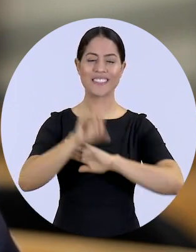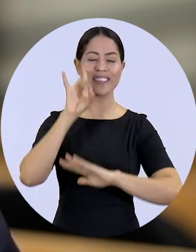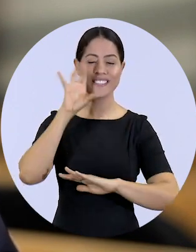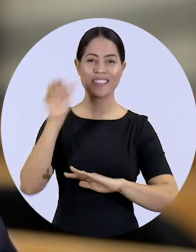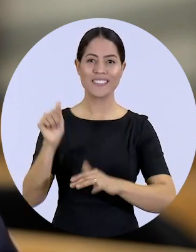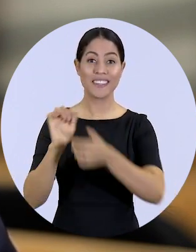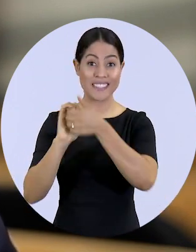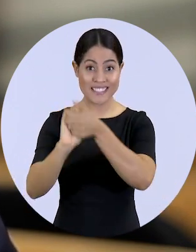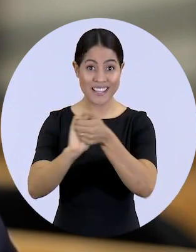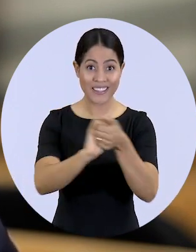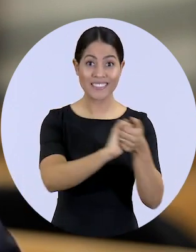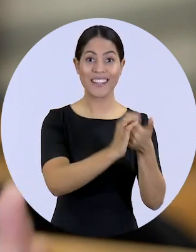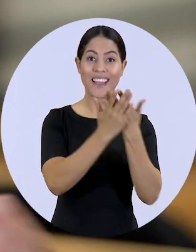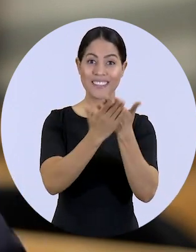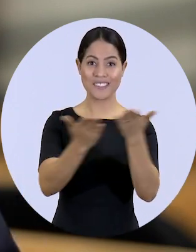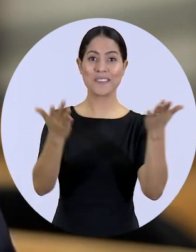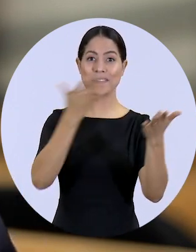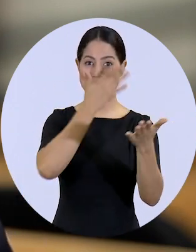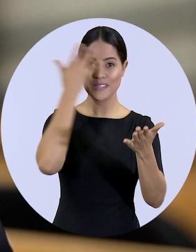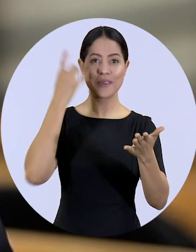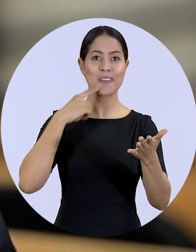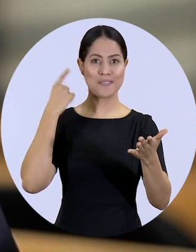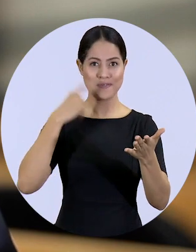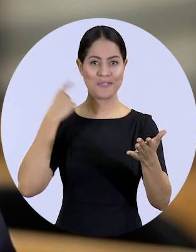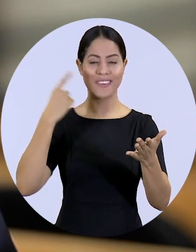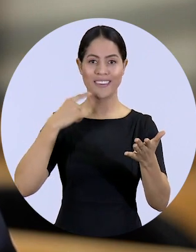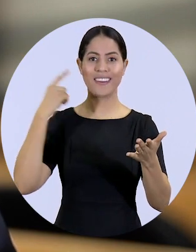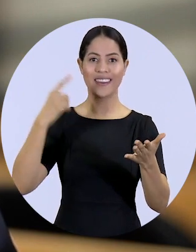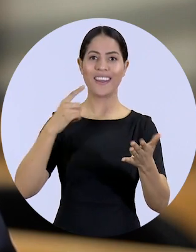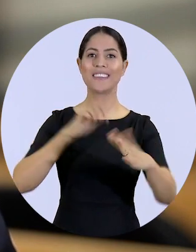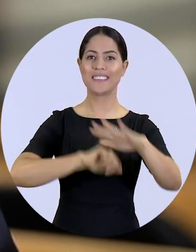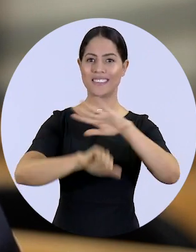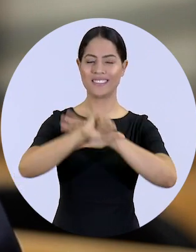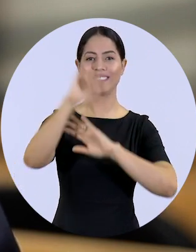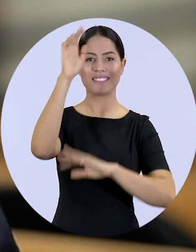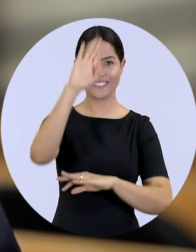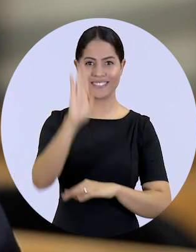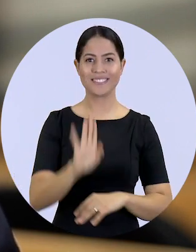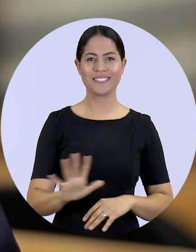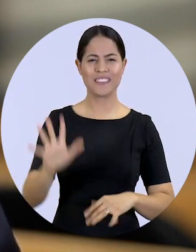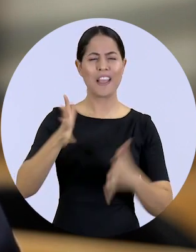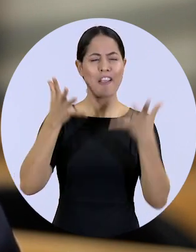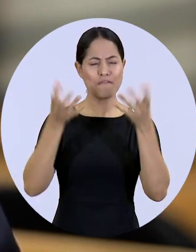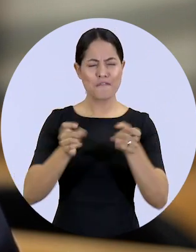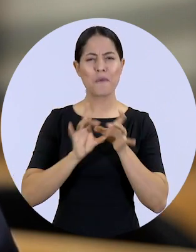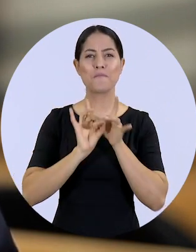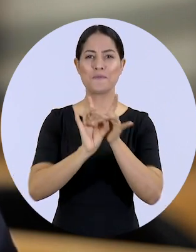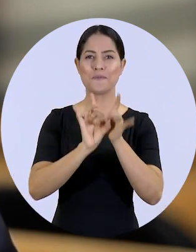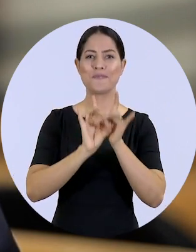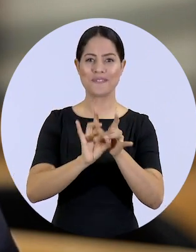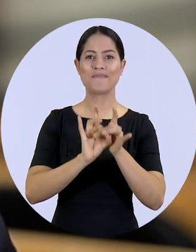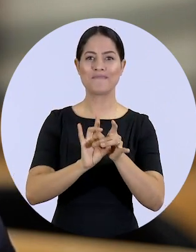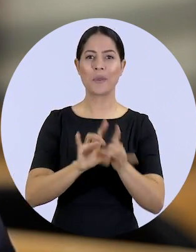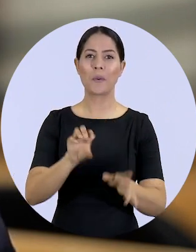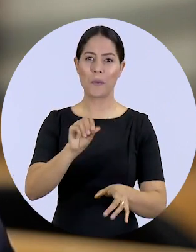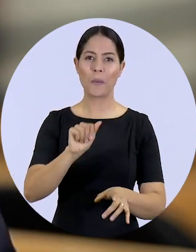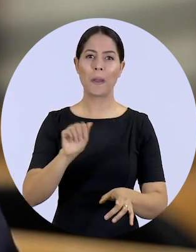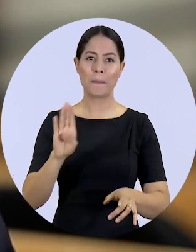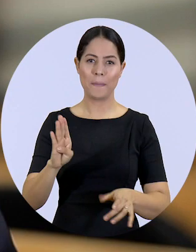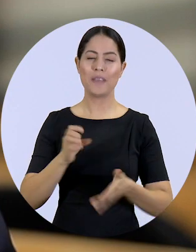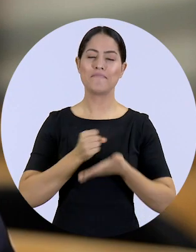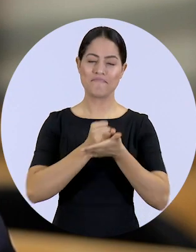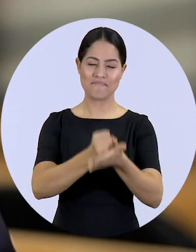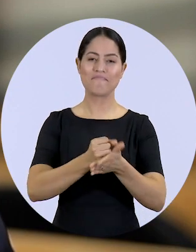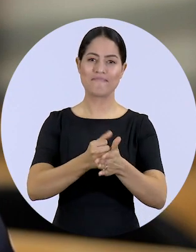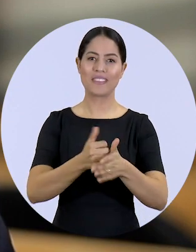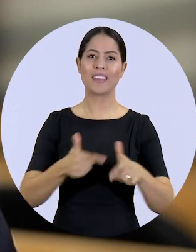aproveito essa data para saudar aí toda a advocacia criminal do país e vamos atuar sempre juntos, contem sempre com a